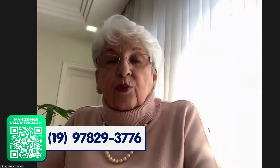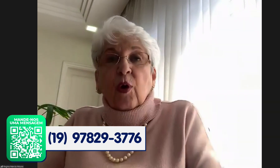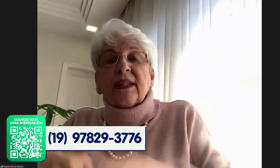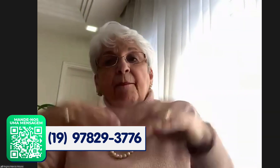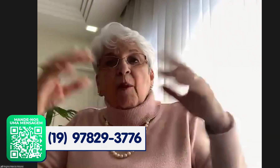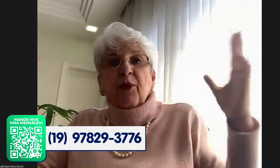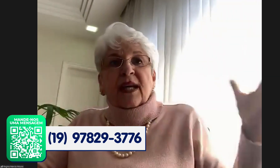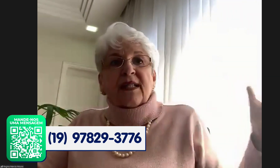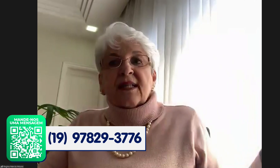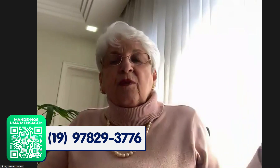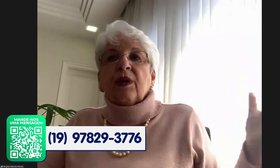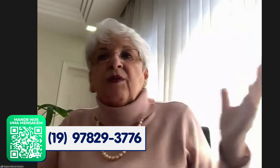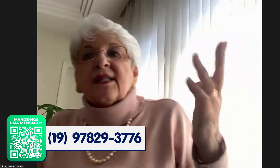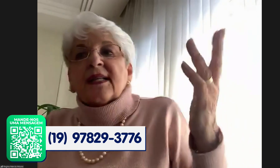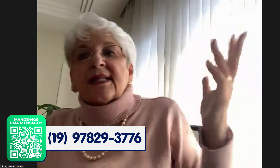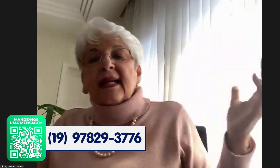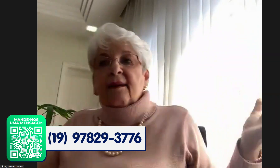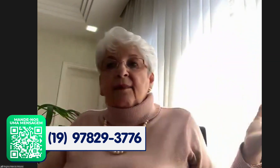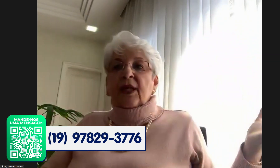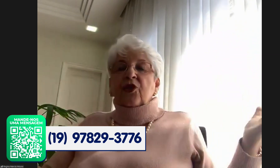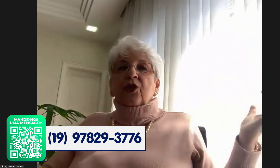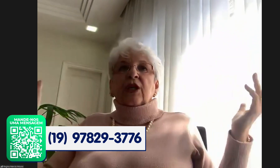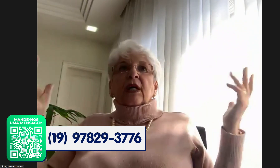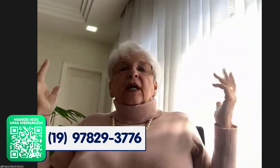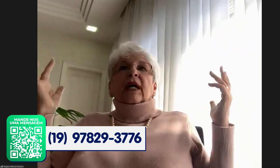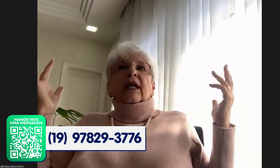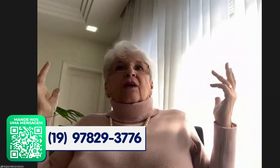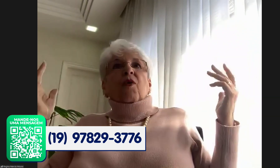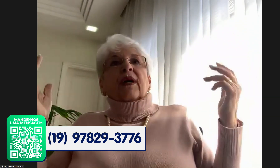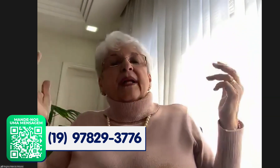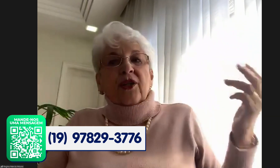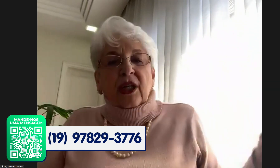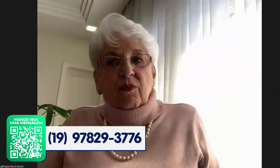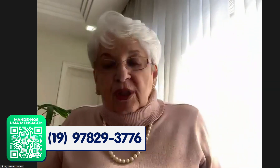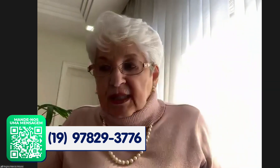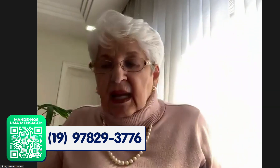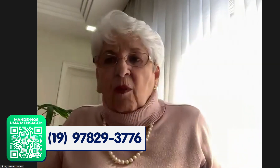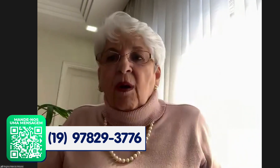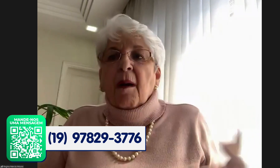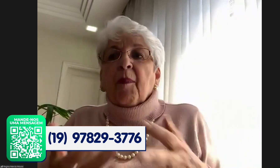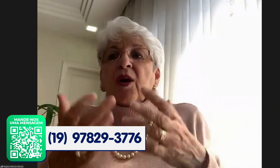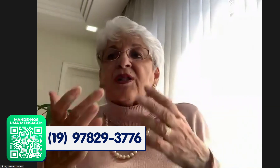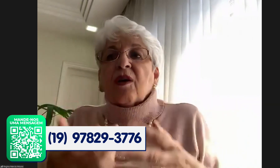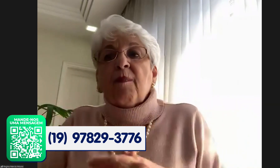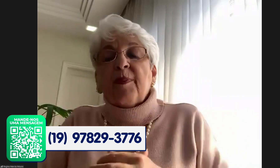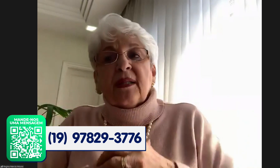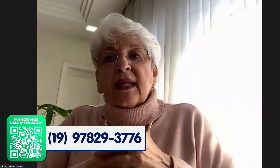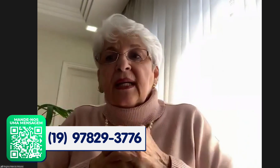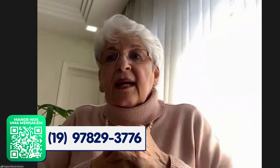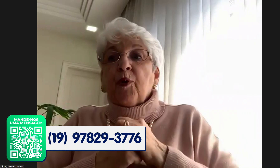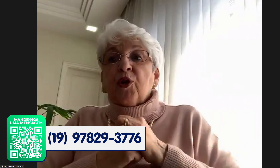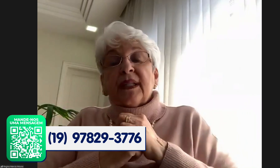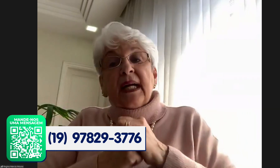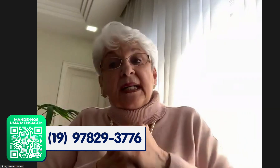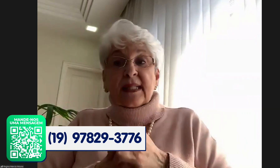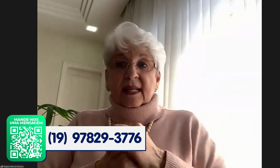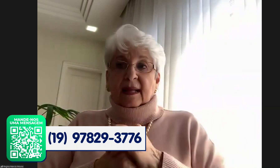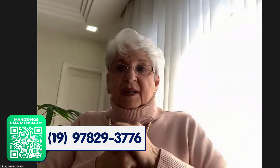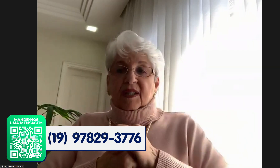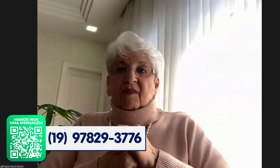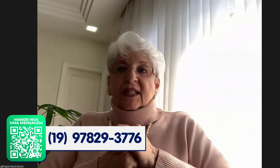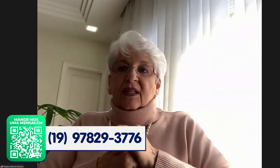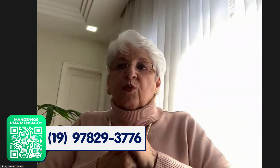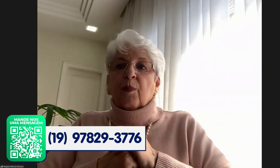enfim, toda a população, não necessariamente com grande erudição, possa compreender a importância